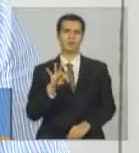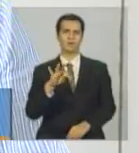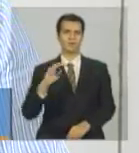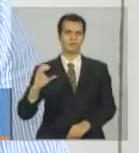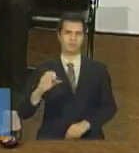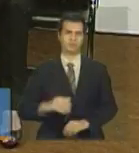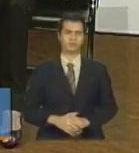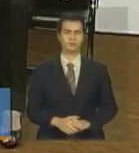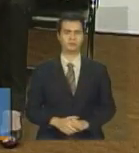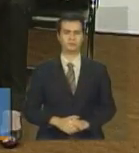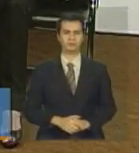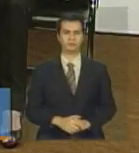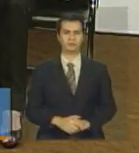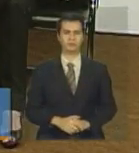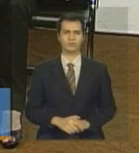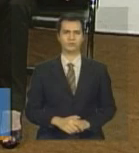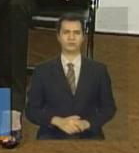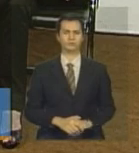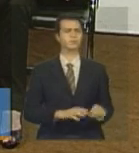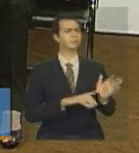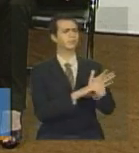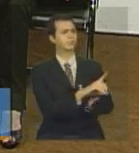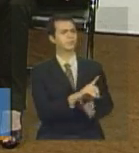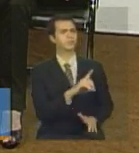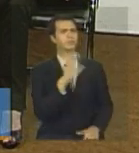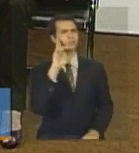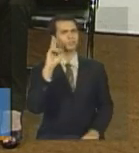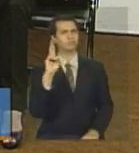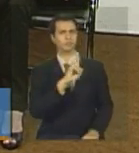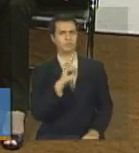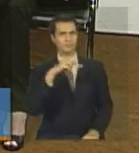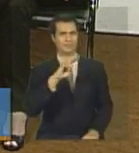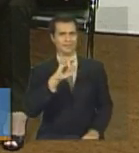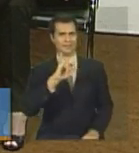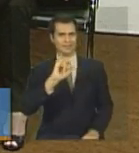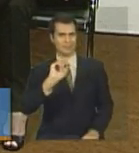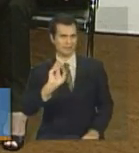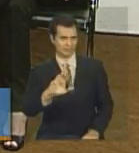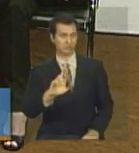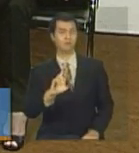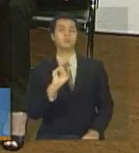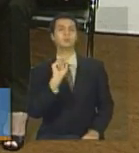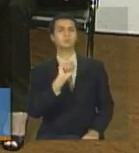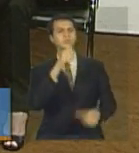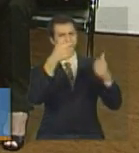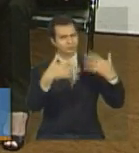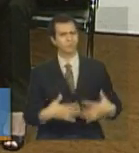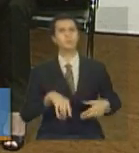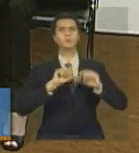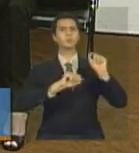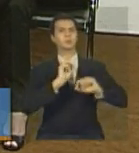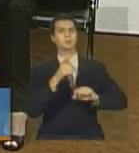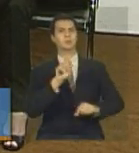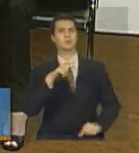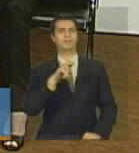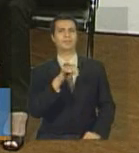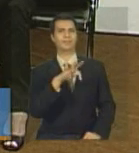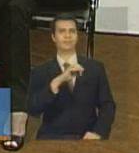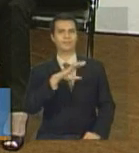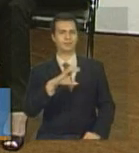Bom, diretor Miller, vamos começar explicando aos nossos telespectadores, né, o que é o Pronatec Brasil Sem